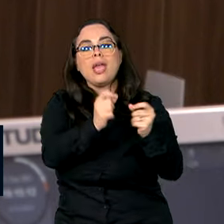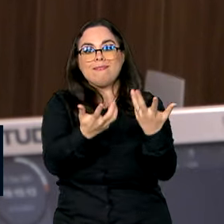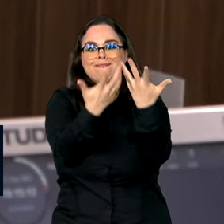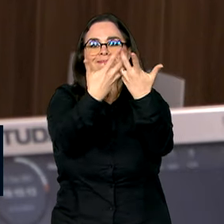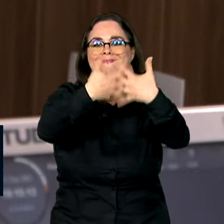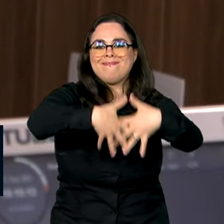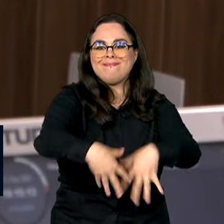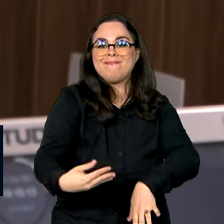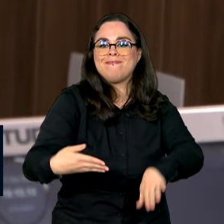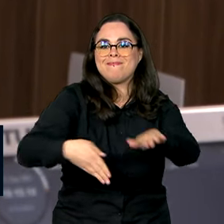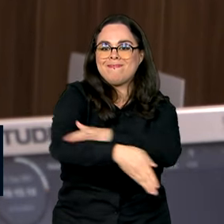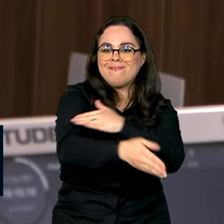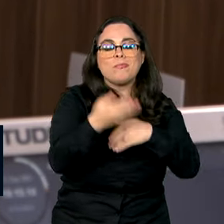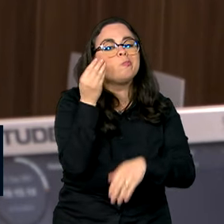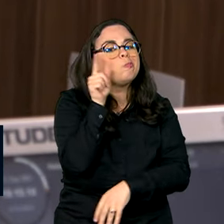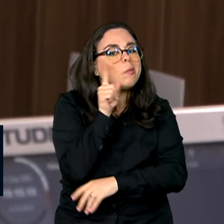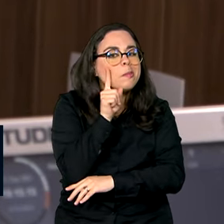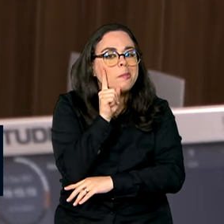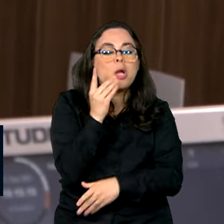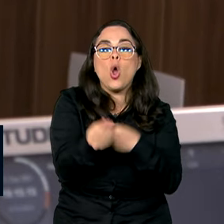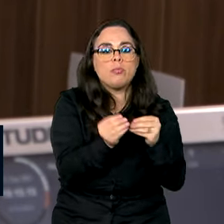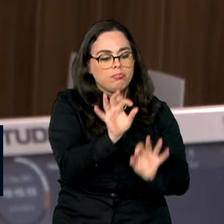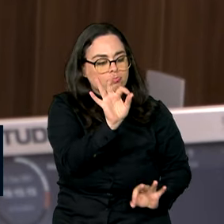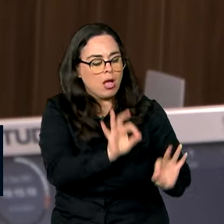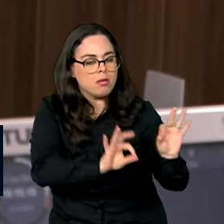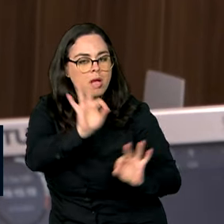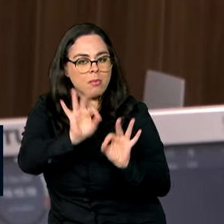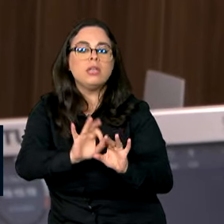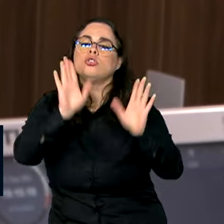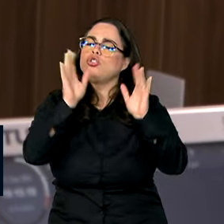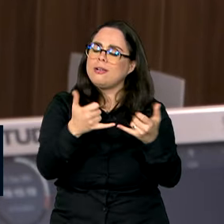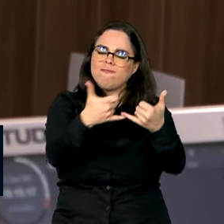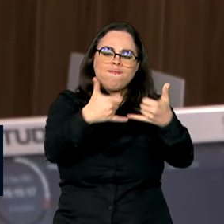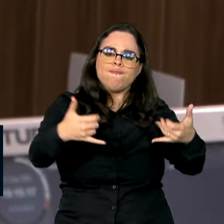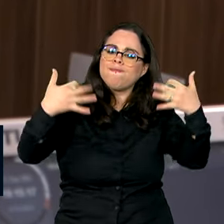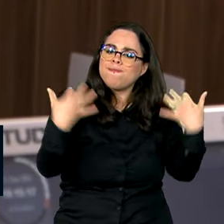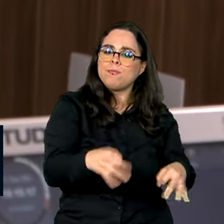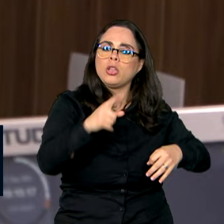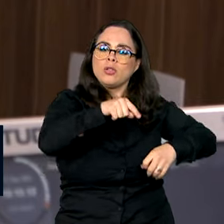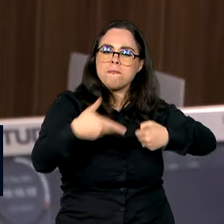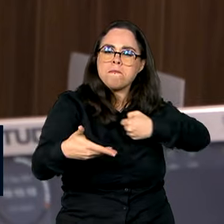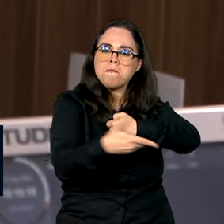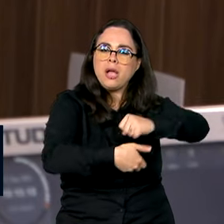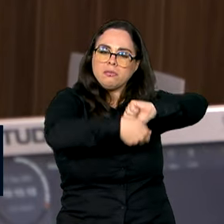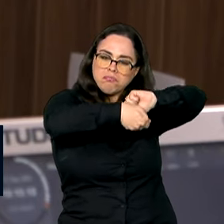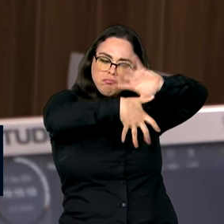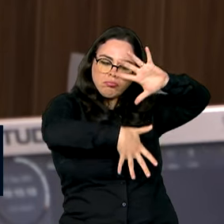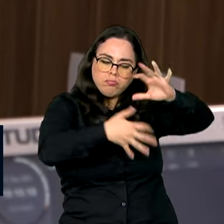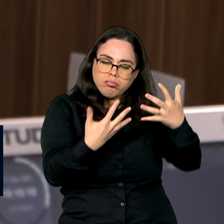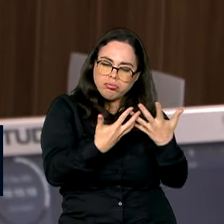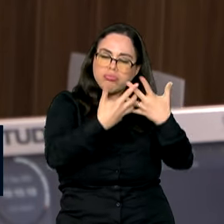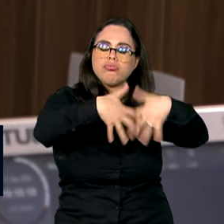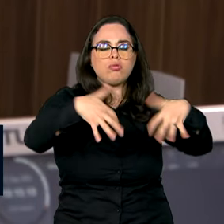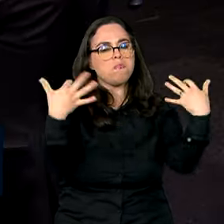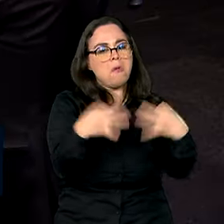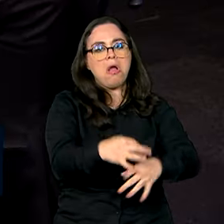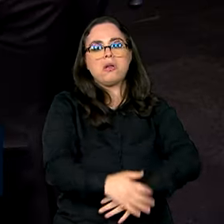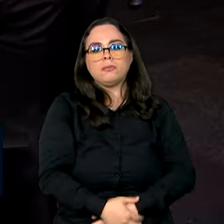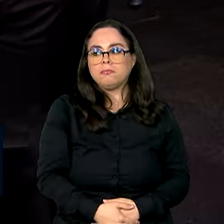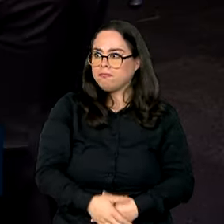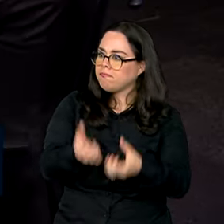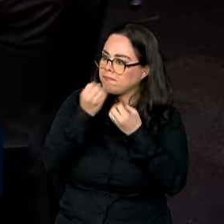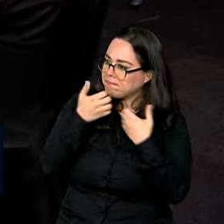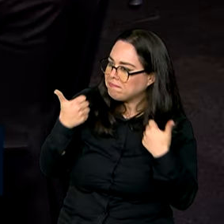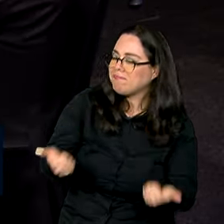operacional de cada uma dessas forças. Então, está muito bem alinhado, estão com a matriz bem equacionada. Muito bem,